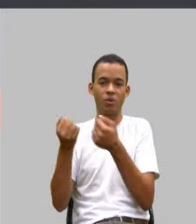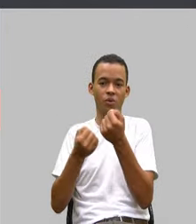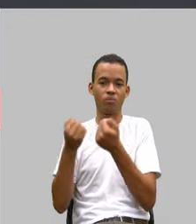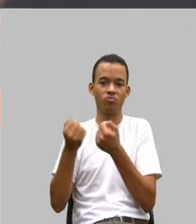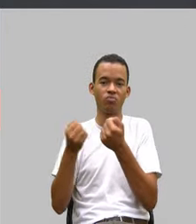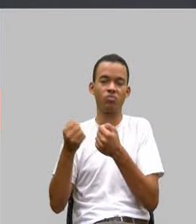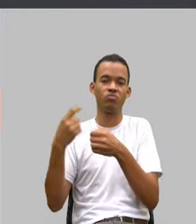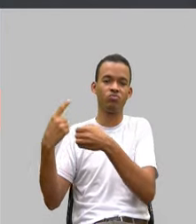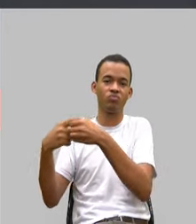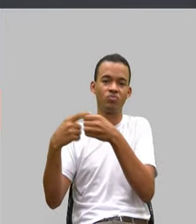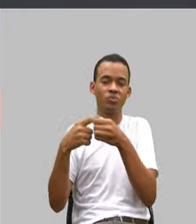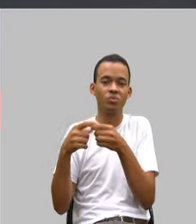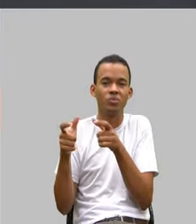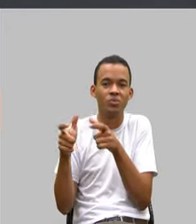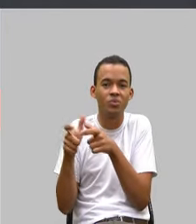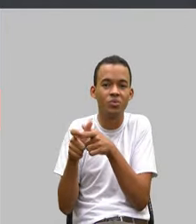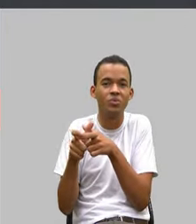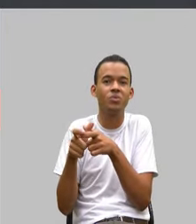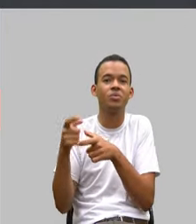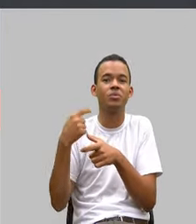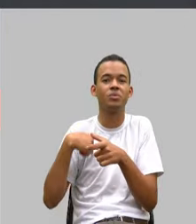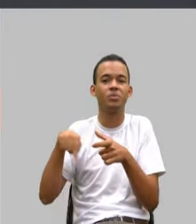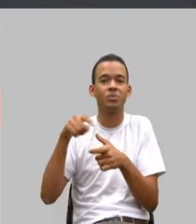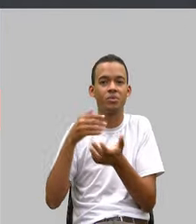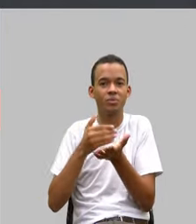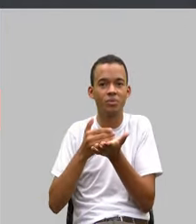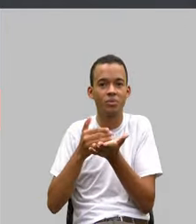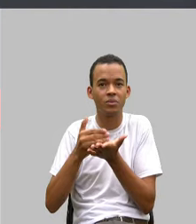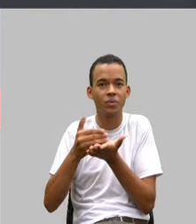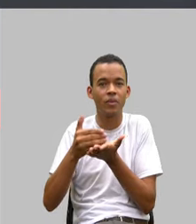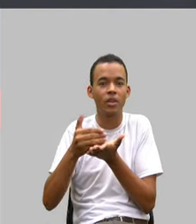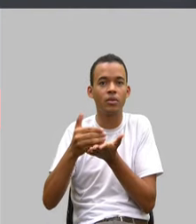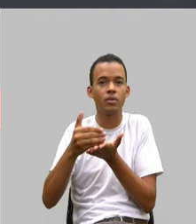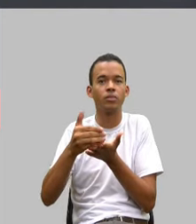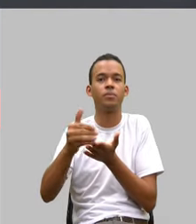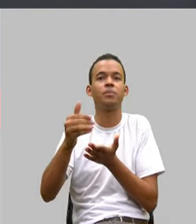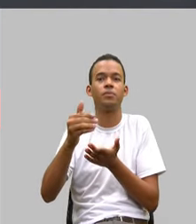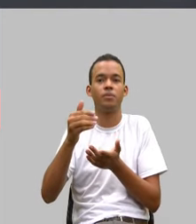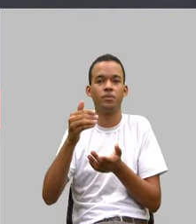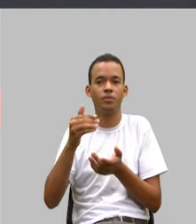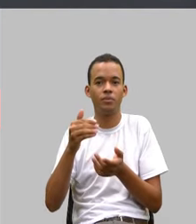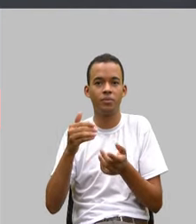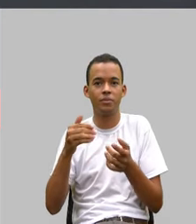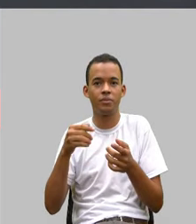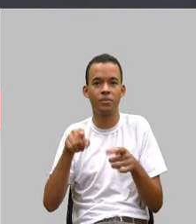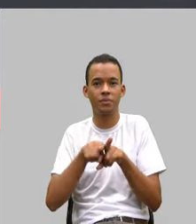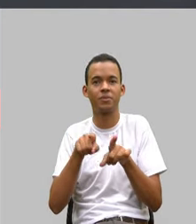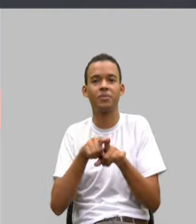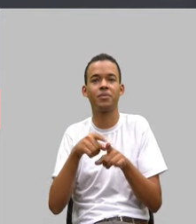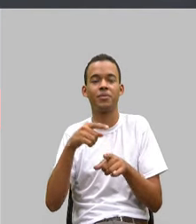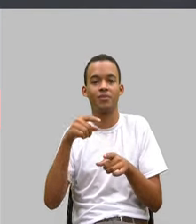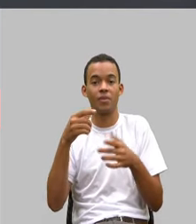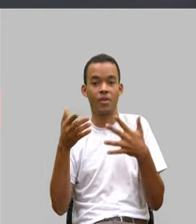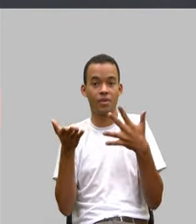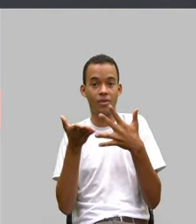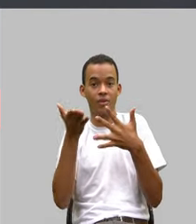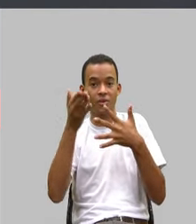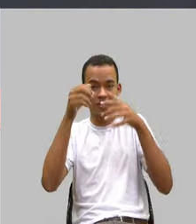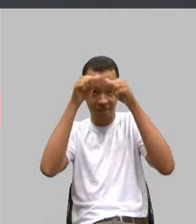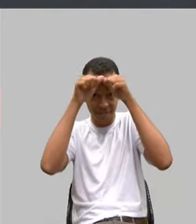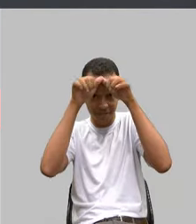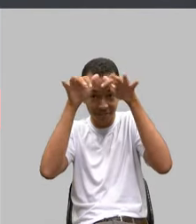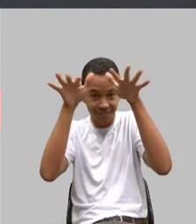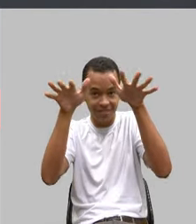habitantes chegaram na delegacia colocaram o pé eu e o Samuel uma criança autista de grau três e fizeram